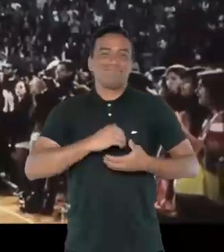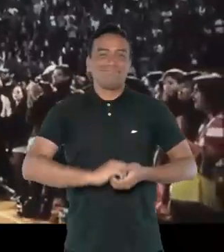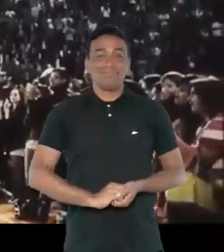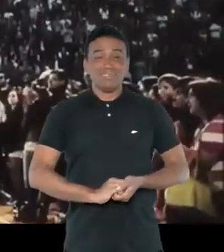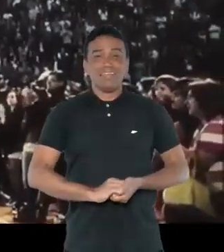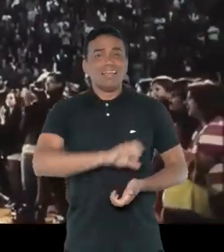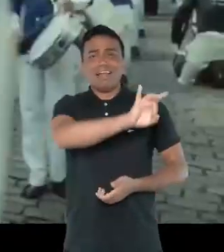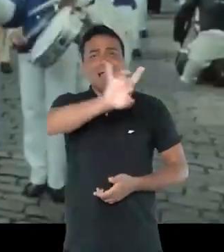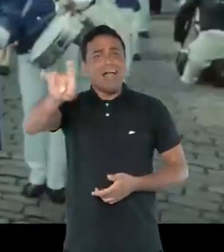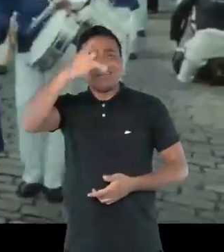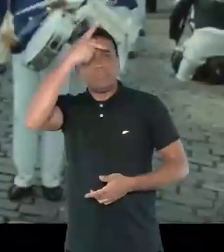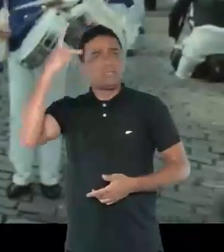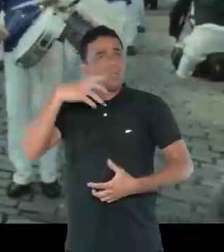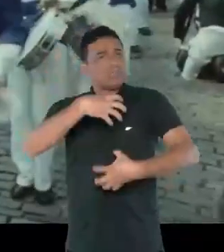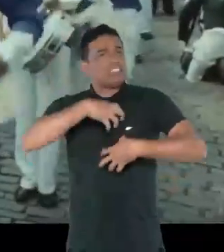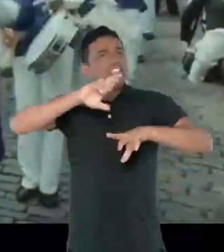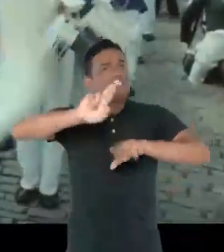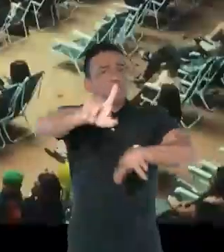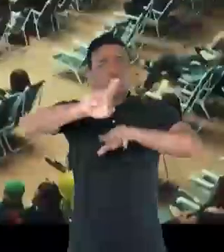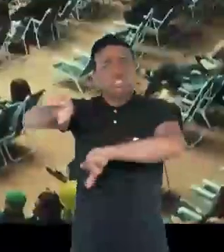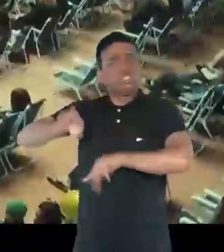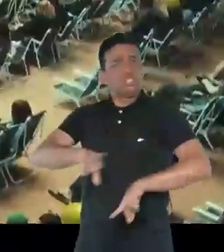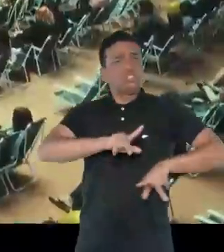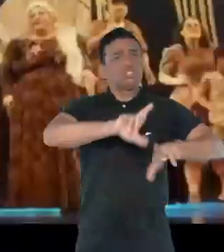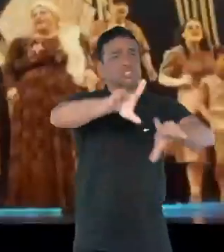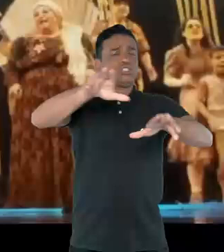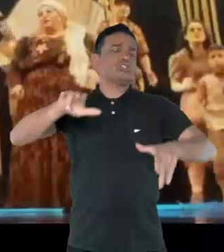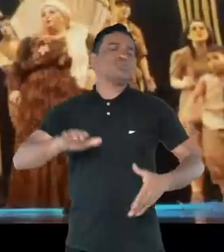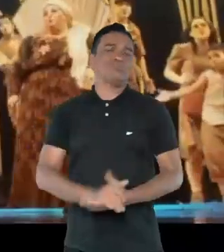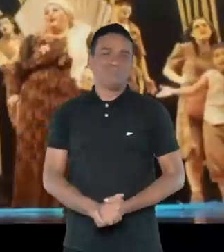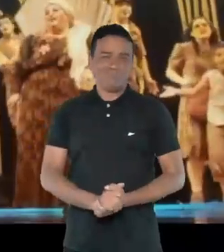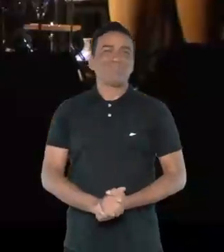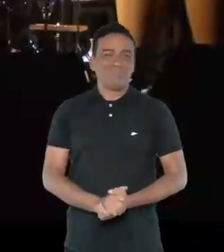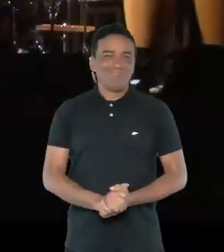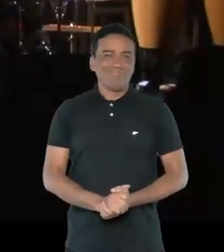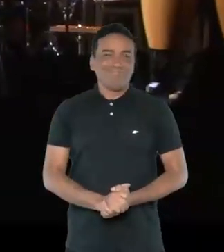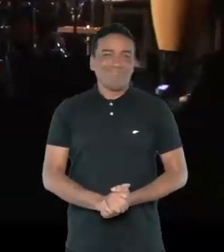Que toca cada um de nós de um jeito diferente.